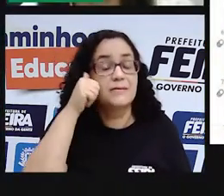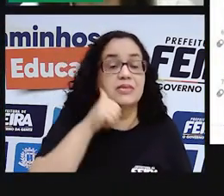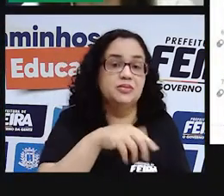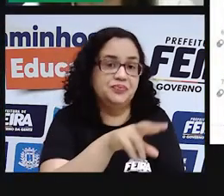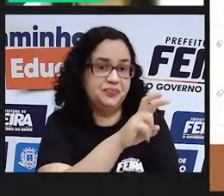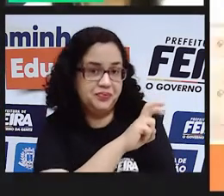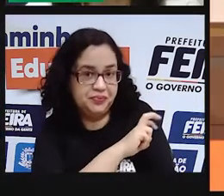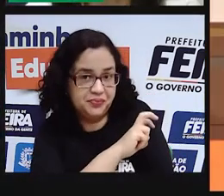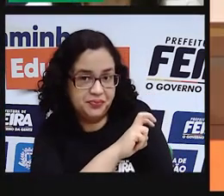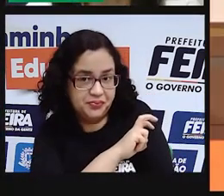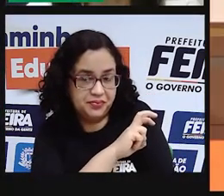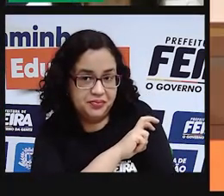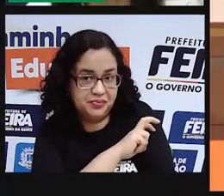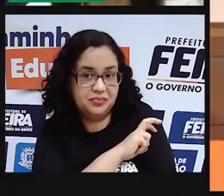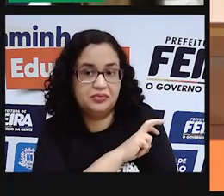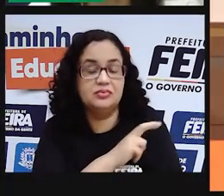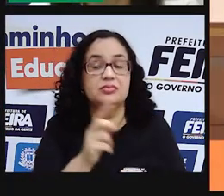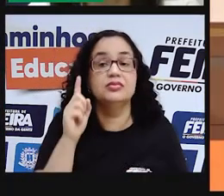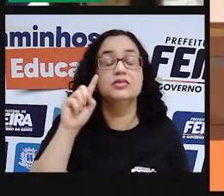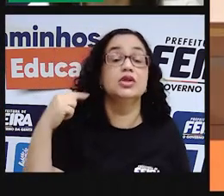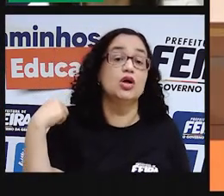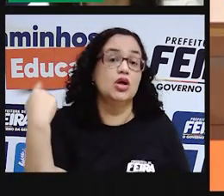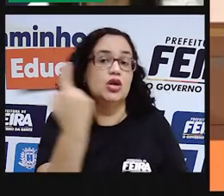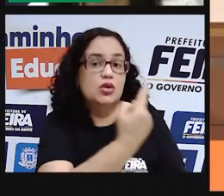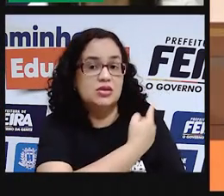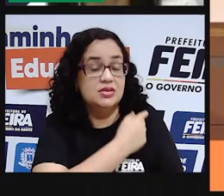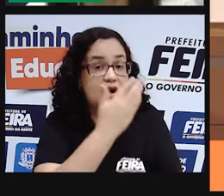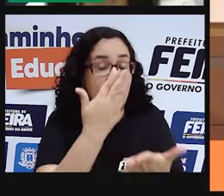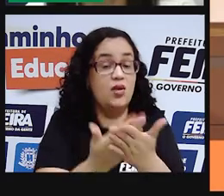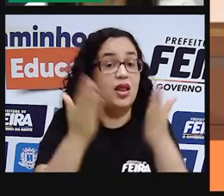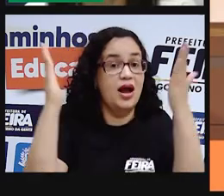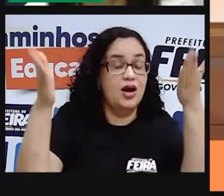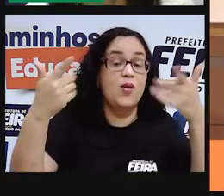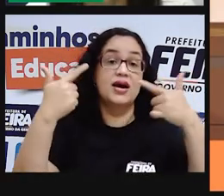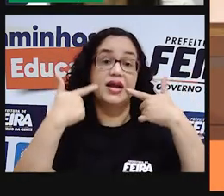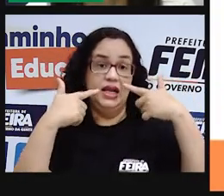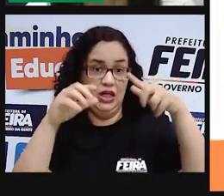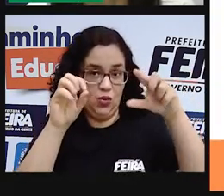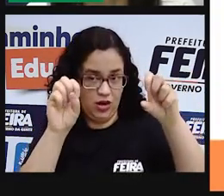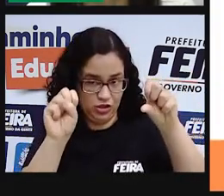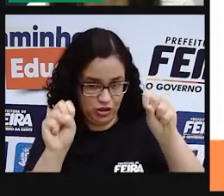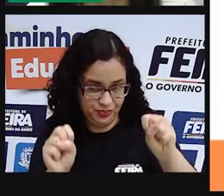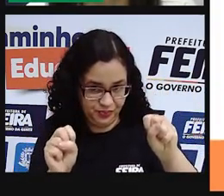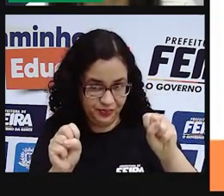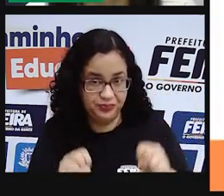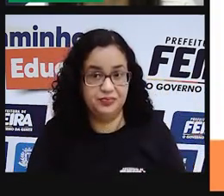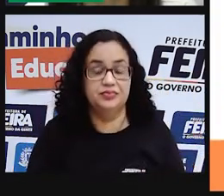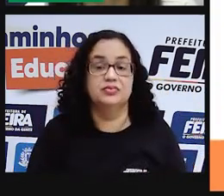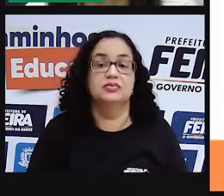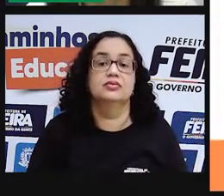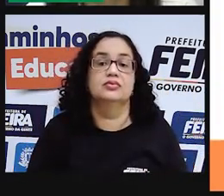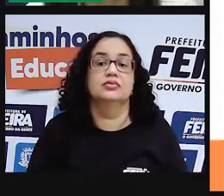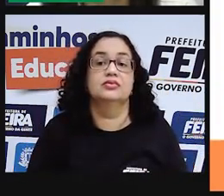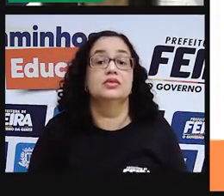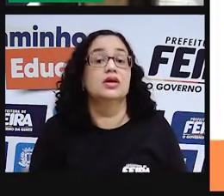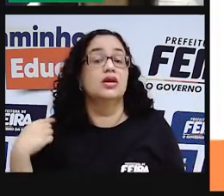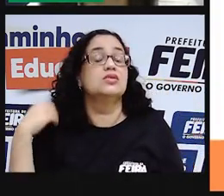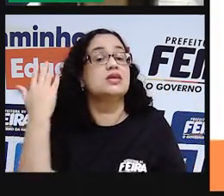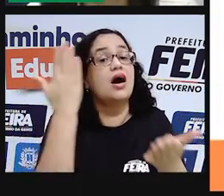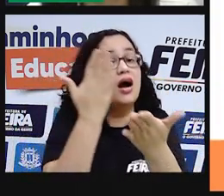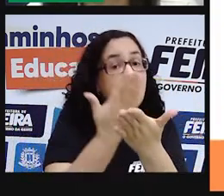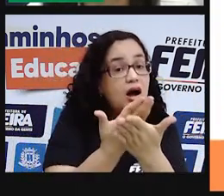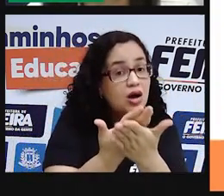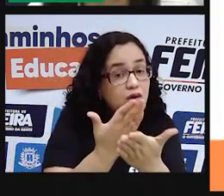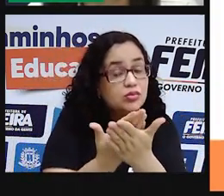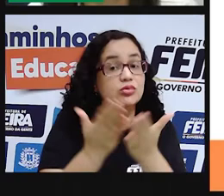quinto ano. Olha só, turma, nossa aula agora é de linguagens. E nesta aula nós